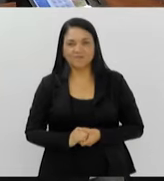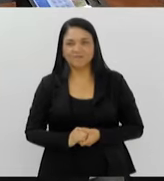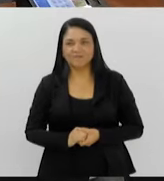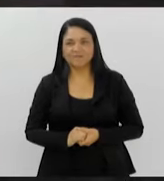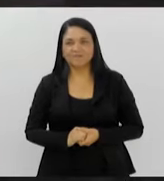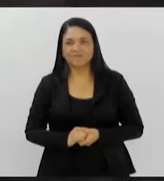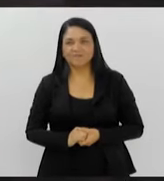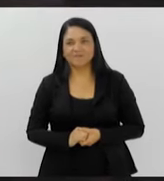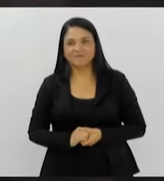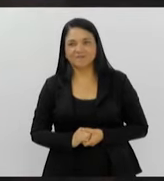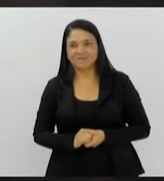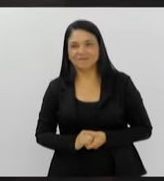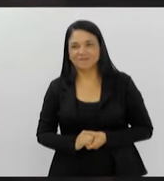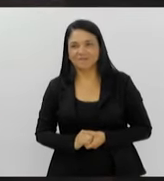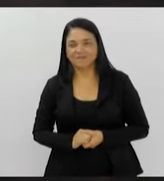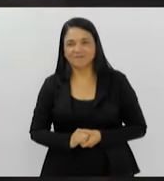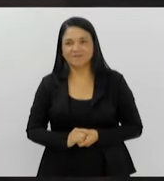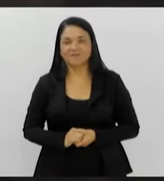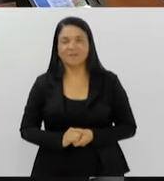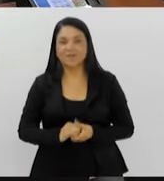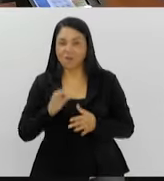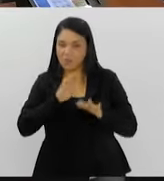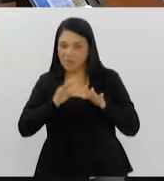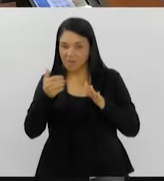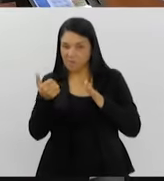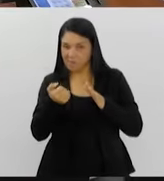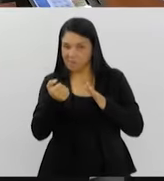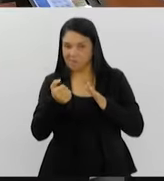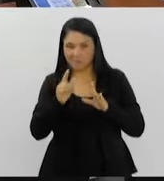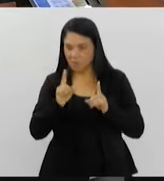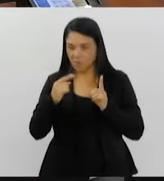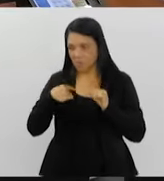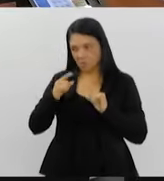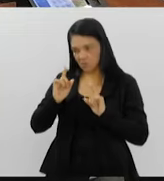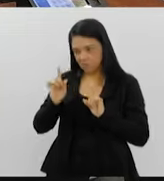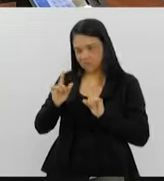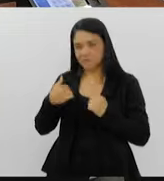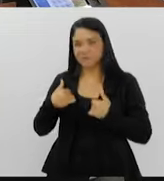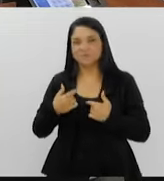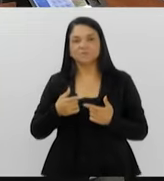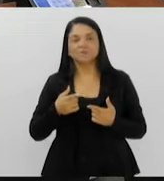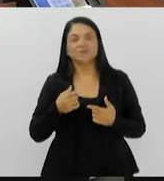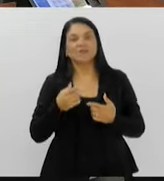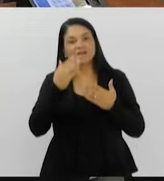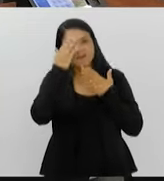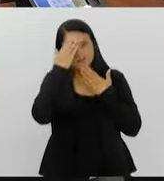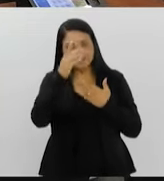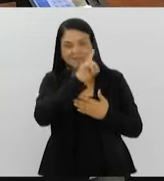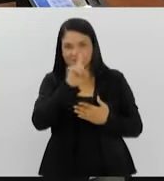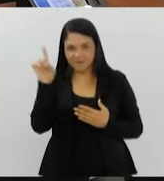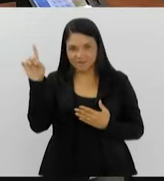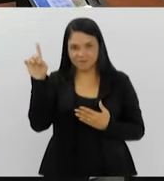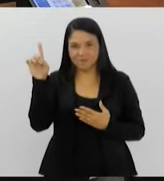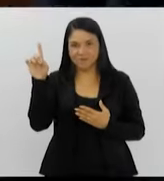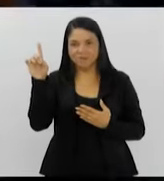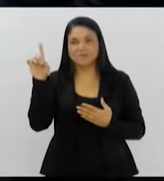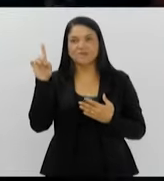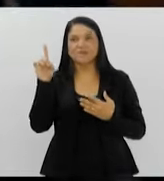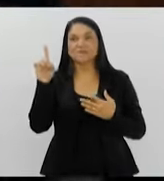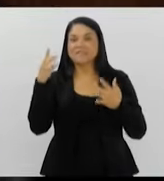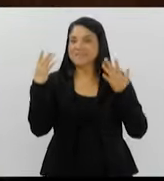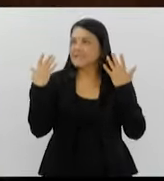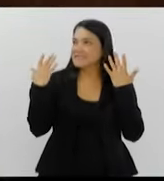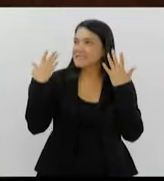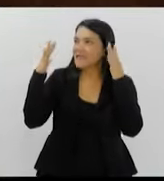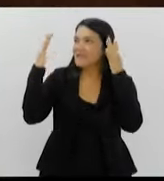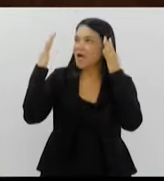Cuidado você pode estar tocando a mão a mão no no botão pode ser isso tava não tava embaixo Então vai primeiramente agradecer a Deus saudar os meus